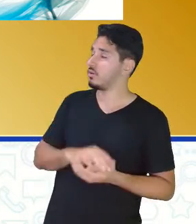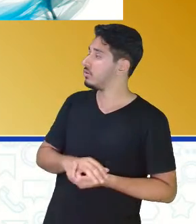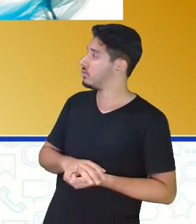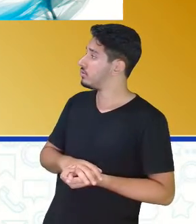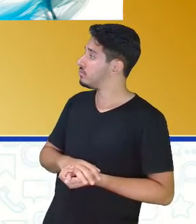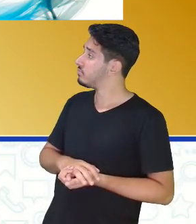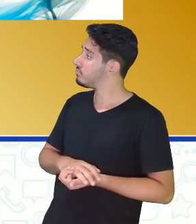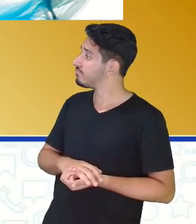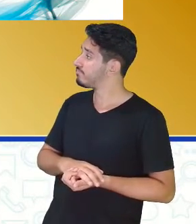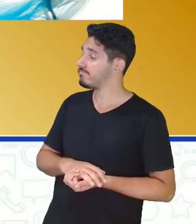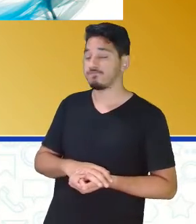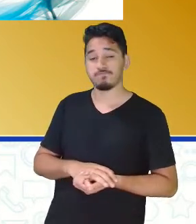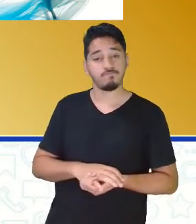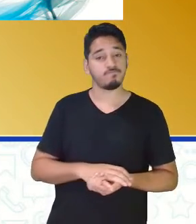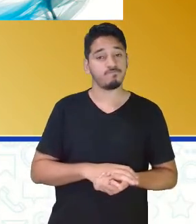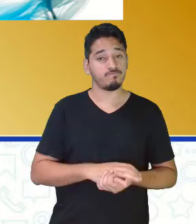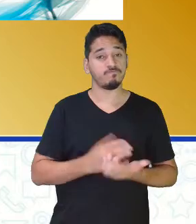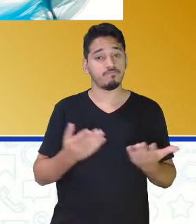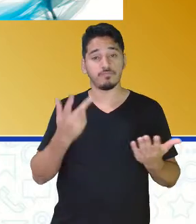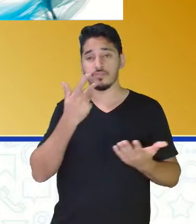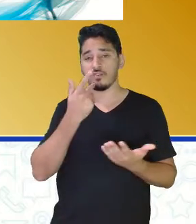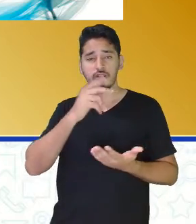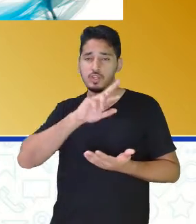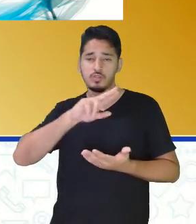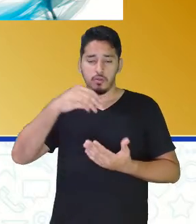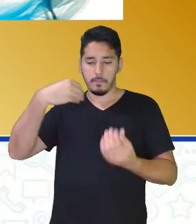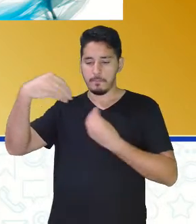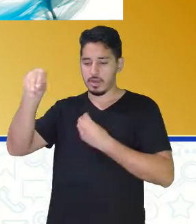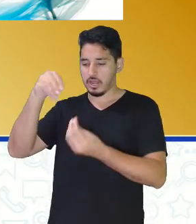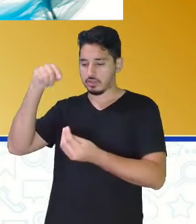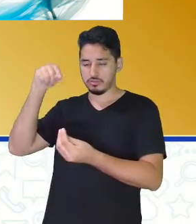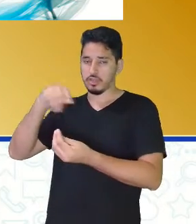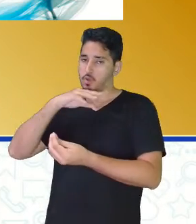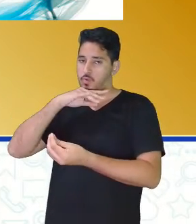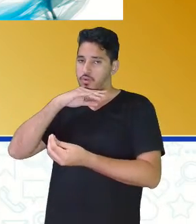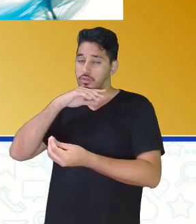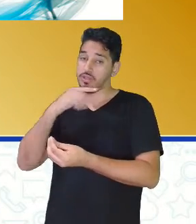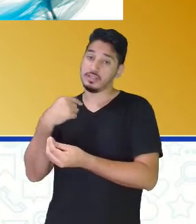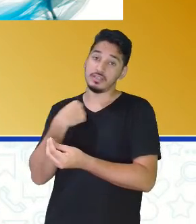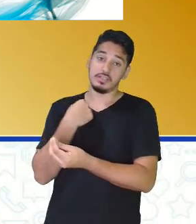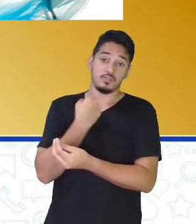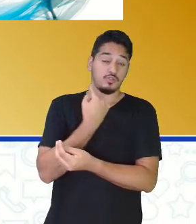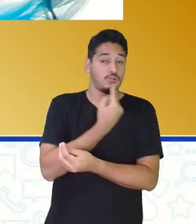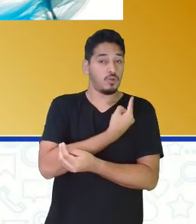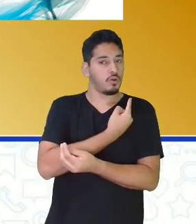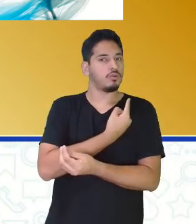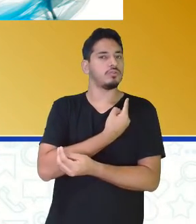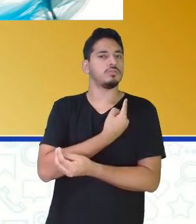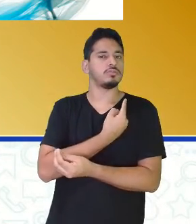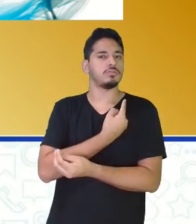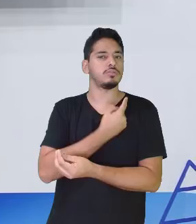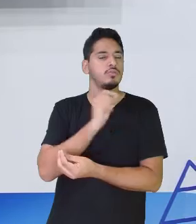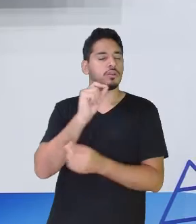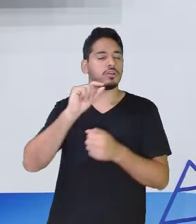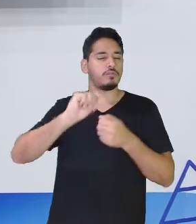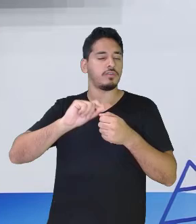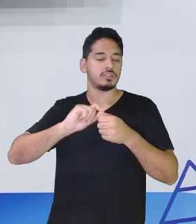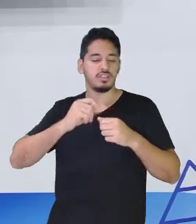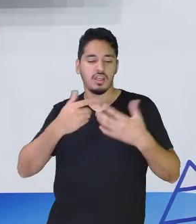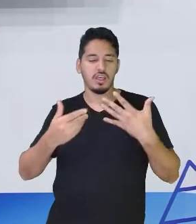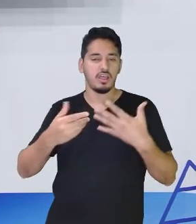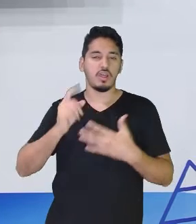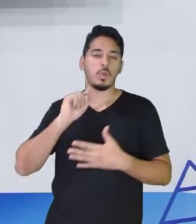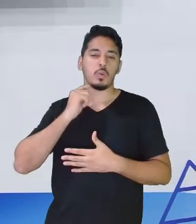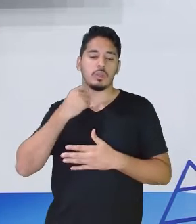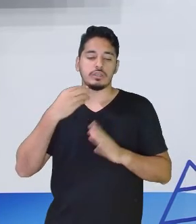plásticos chegam. Então, aqui a gente está dizendo que não é, o plástico não é o vilão. Vilãs são as ações. É